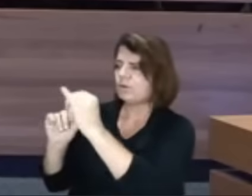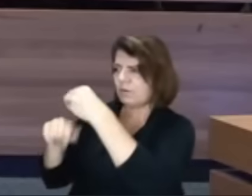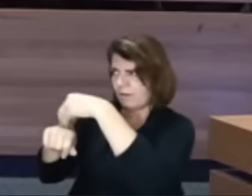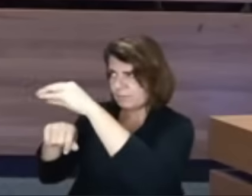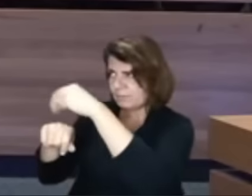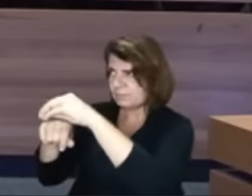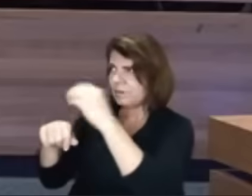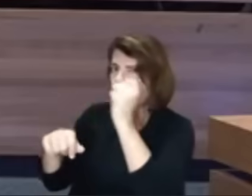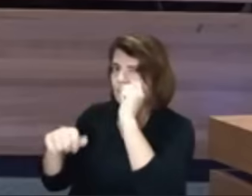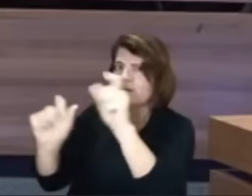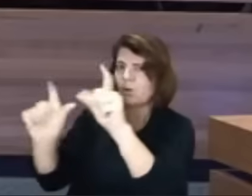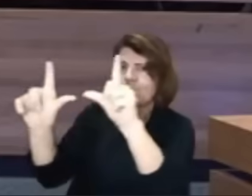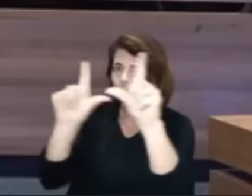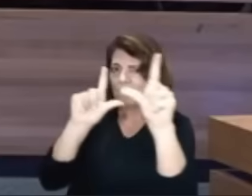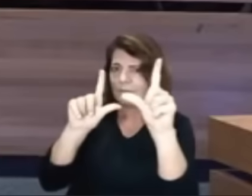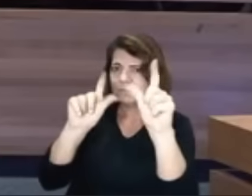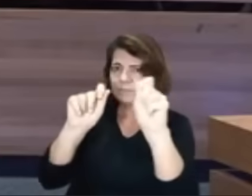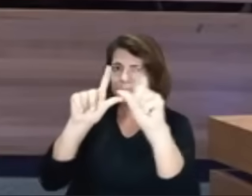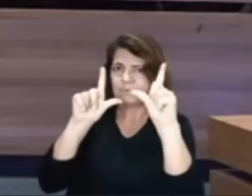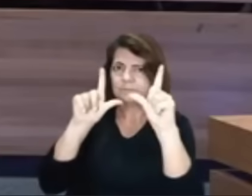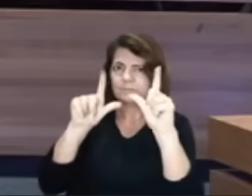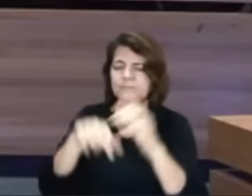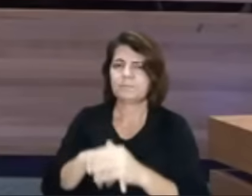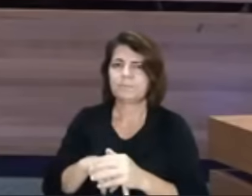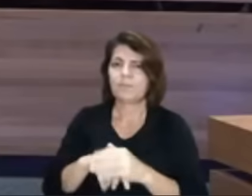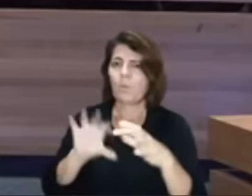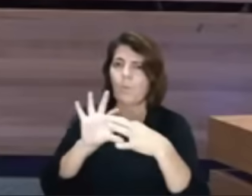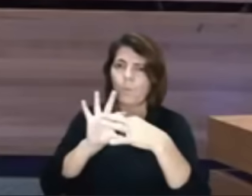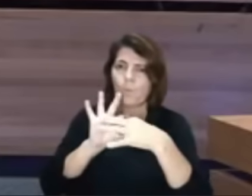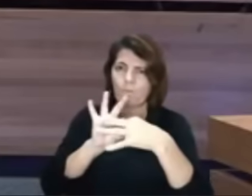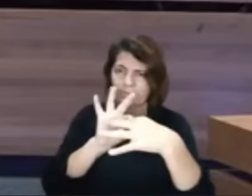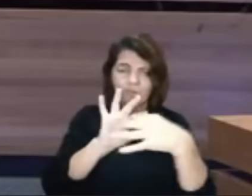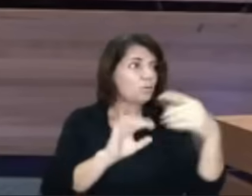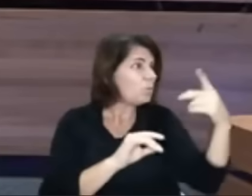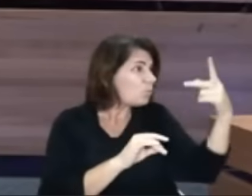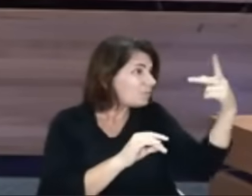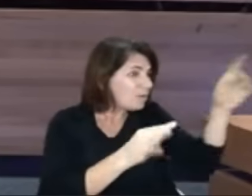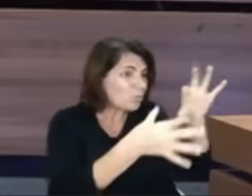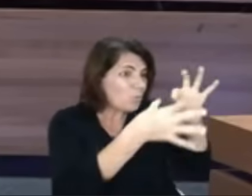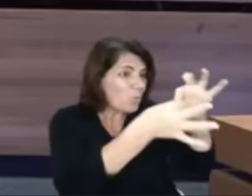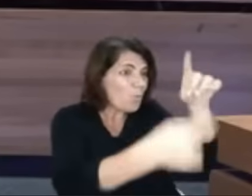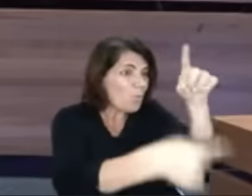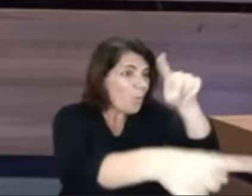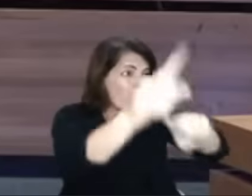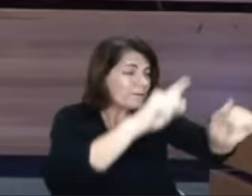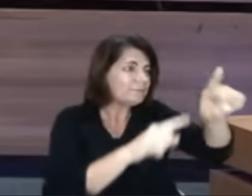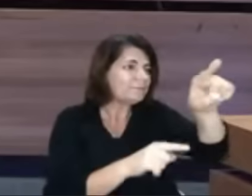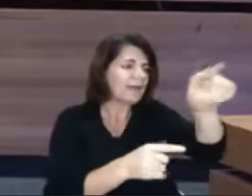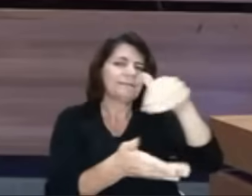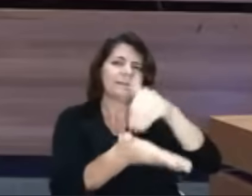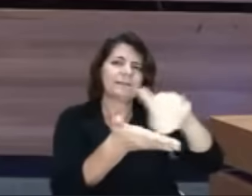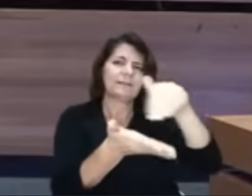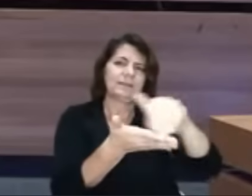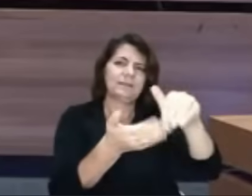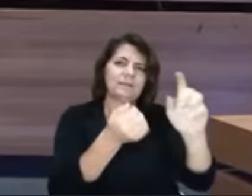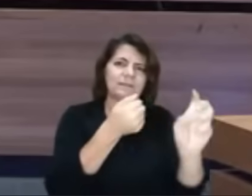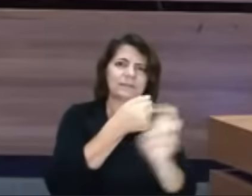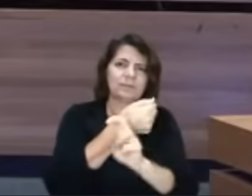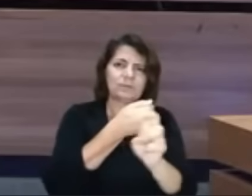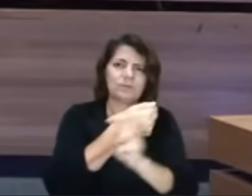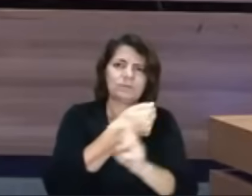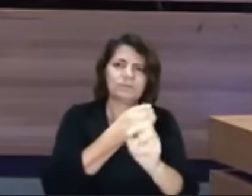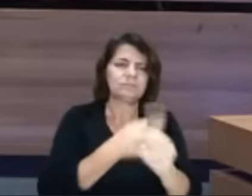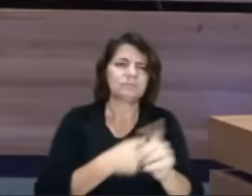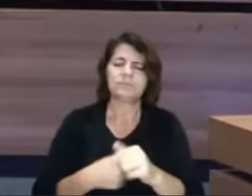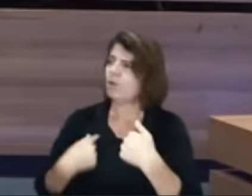slide então ela não é vinculada a secretaria executiva o senhor não tem comando sobre a secretaria de segurança as secretarias por por por